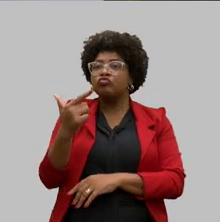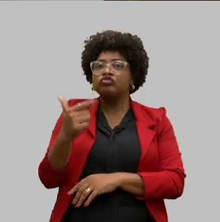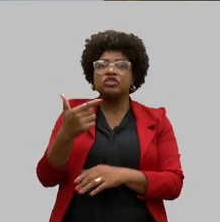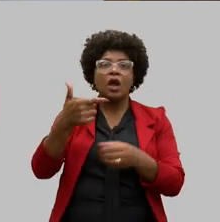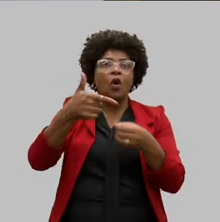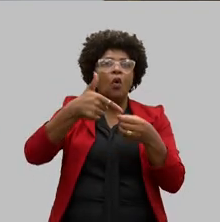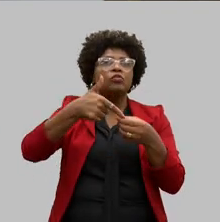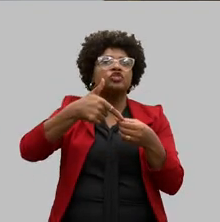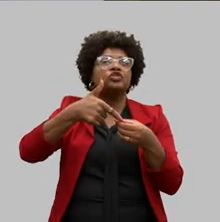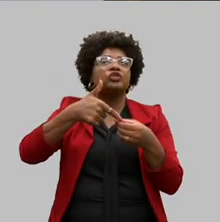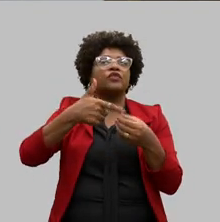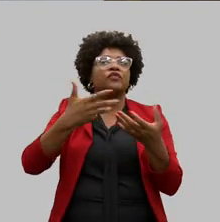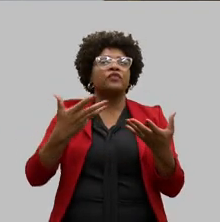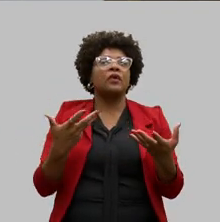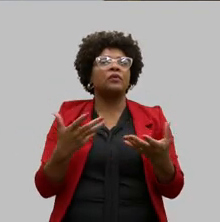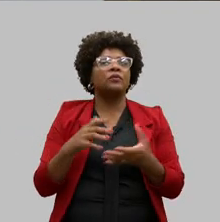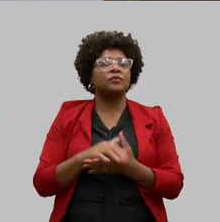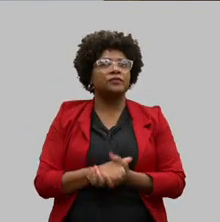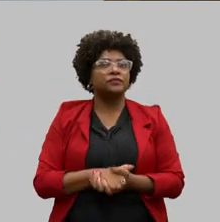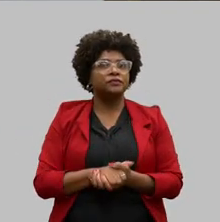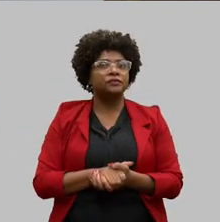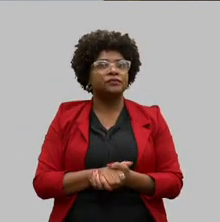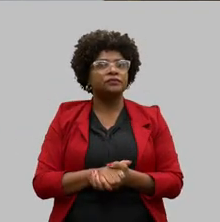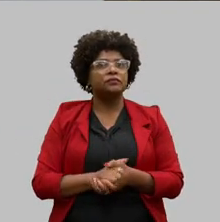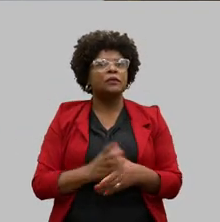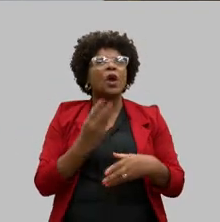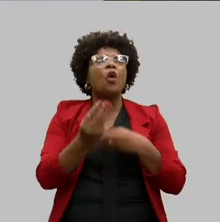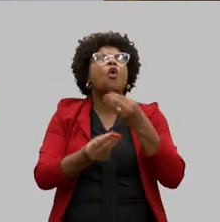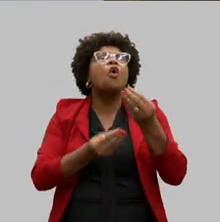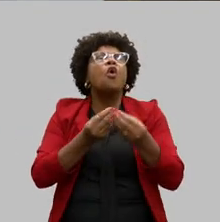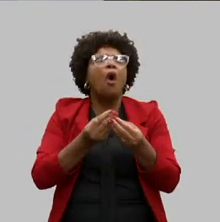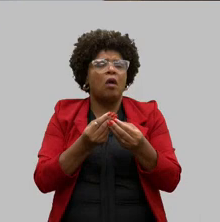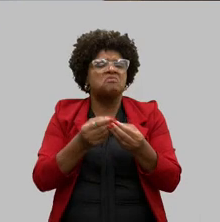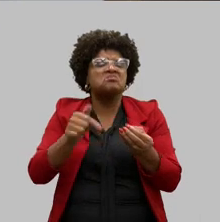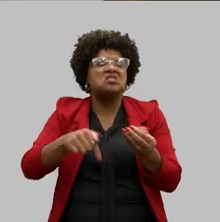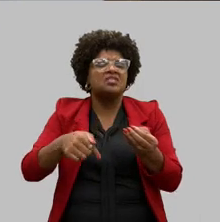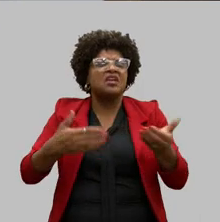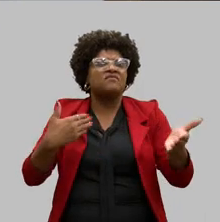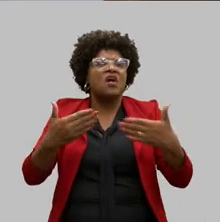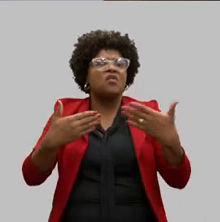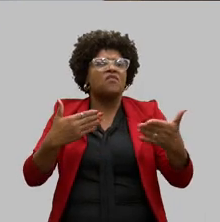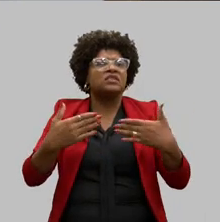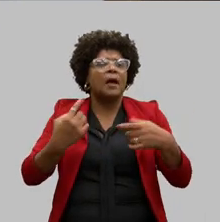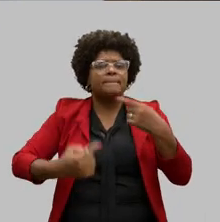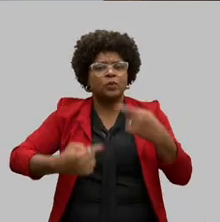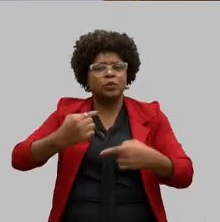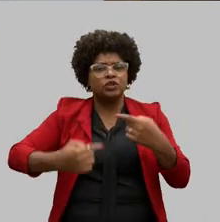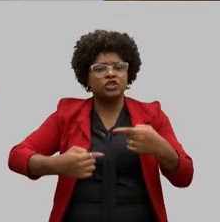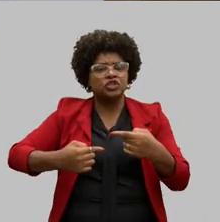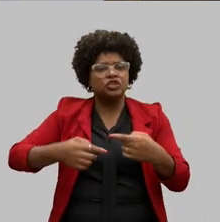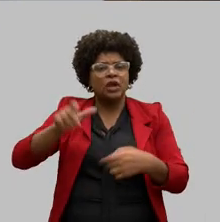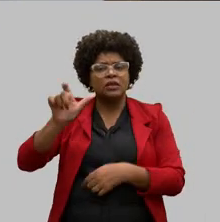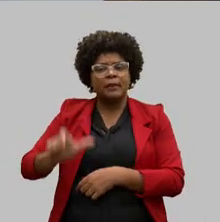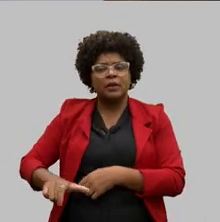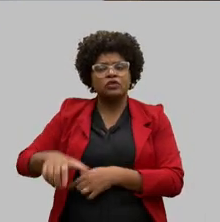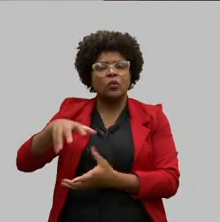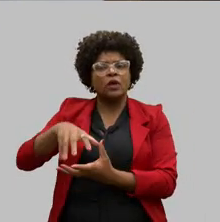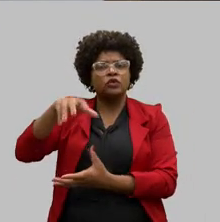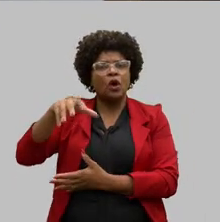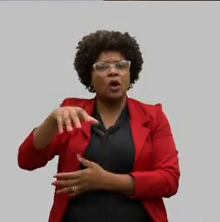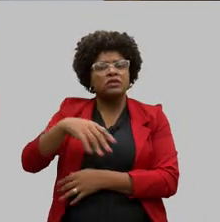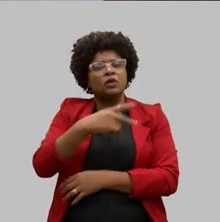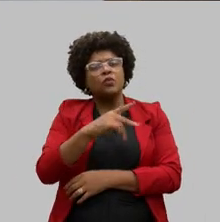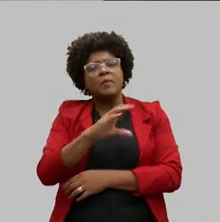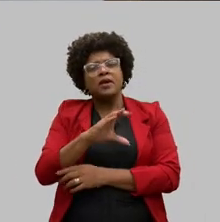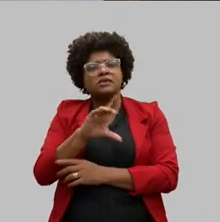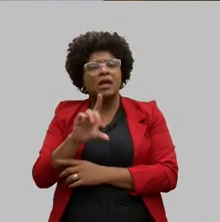combustível Então como que a gente vai discutir política da pessoa idosa da pessoa com deficiência se